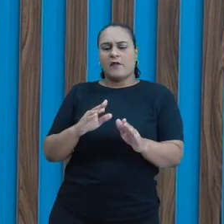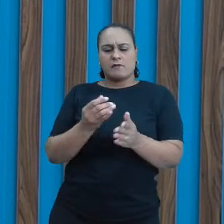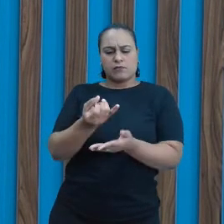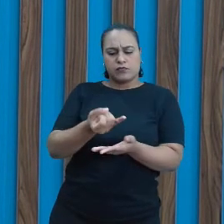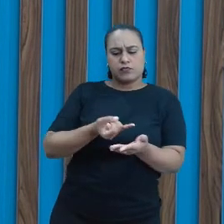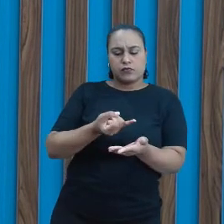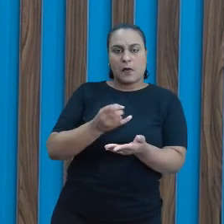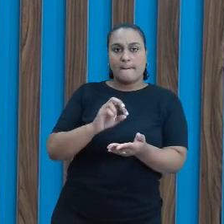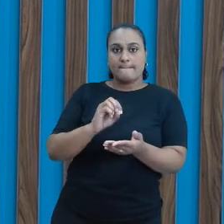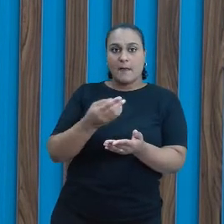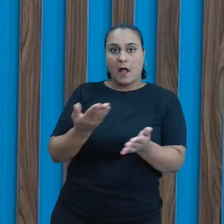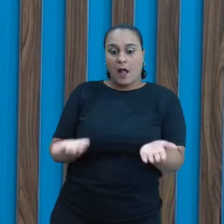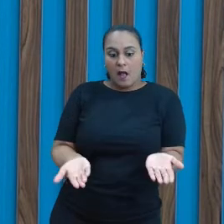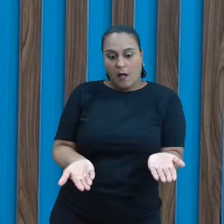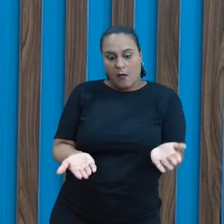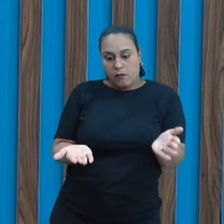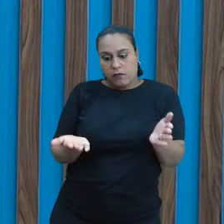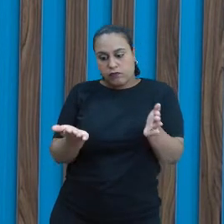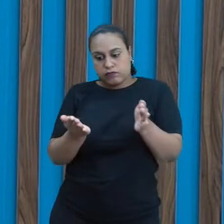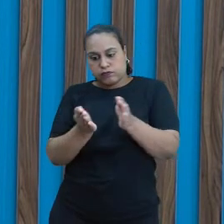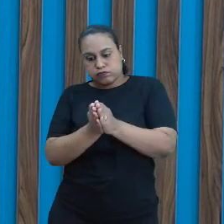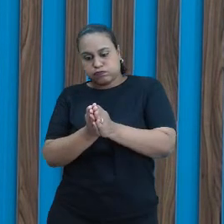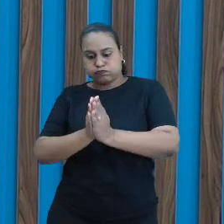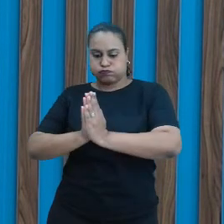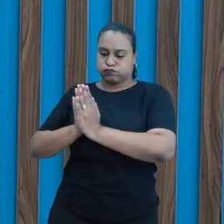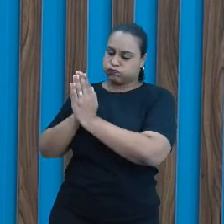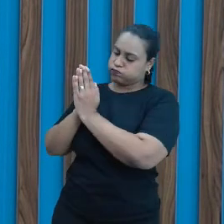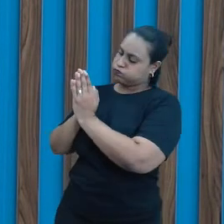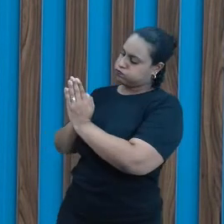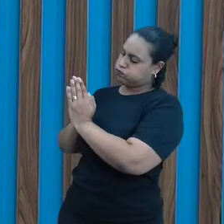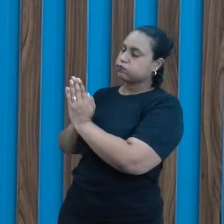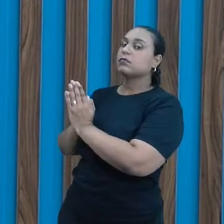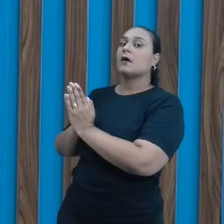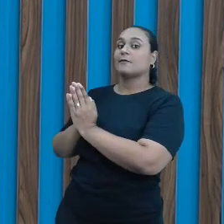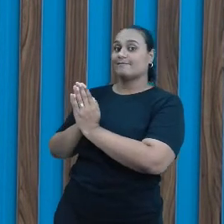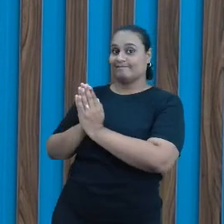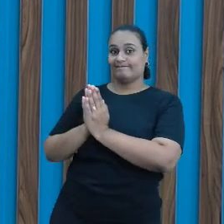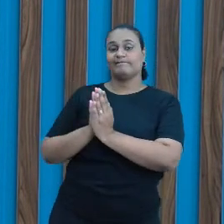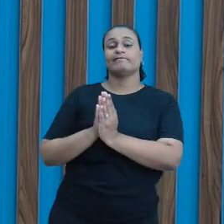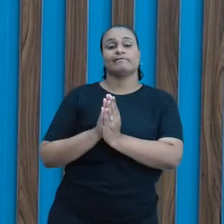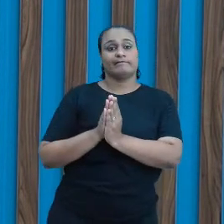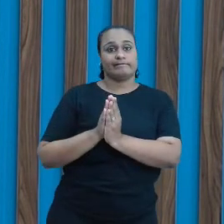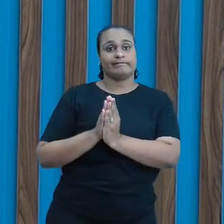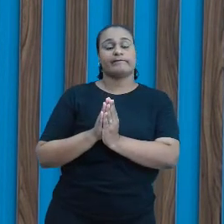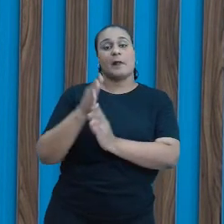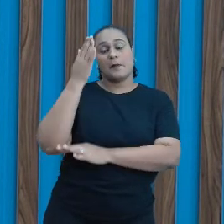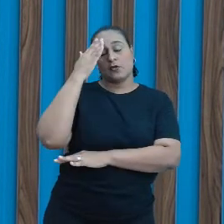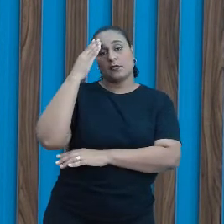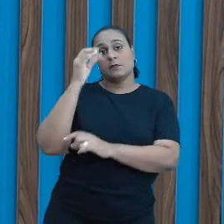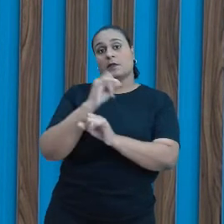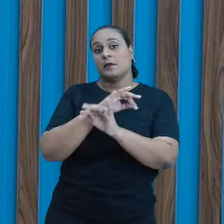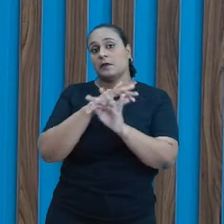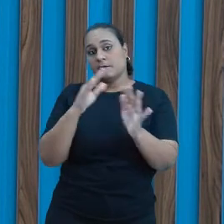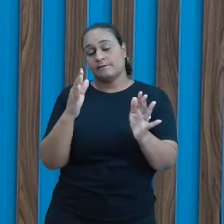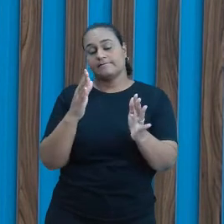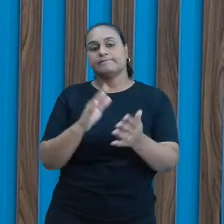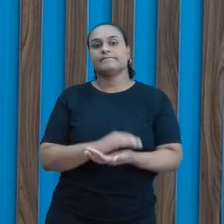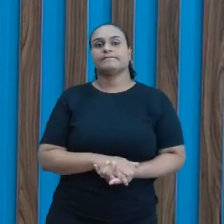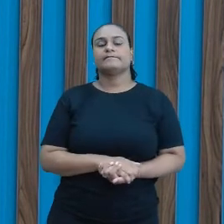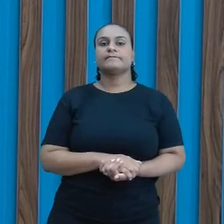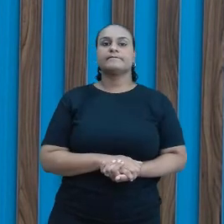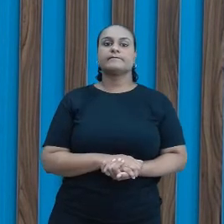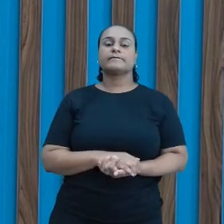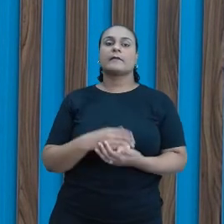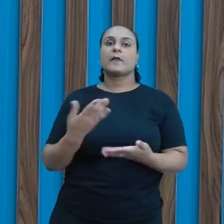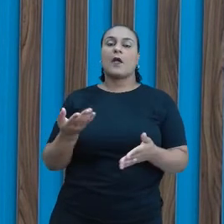A junção de várias folhinhas compõe ali aquele livro. É mais ou menos essa noção que o Tiago está trazendo aqui para a gente, né? A ideia